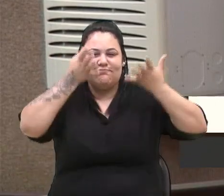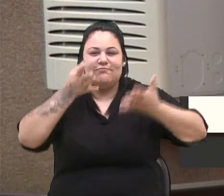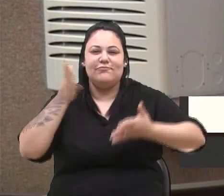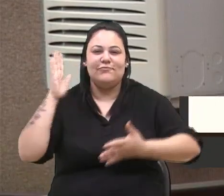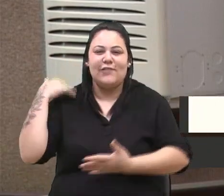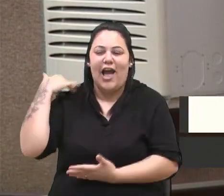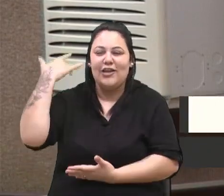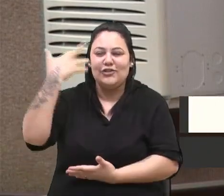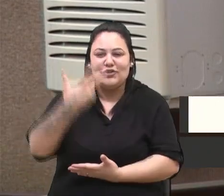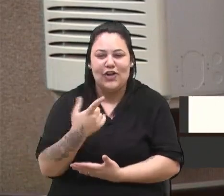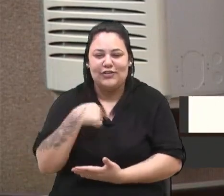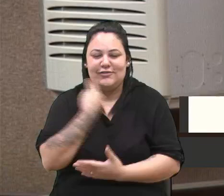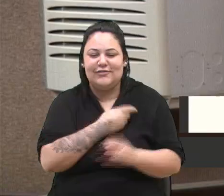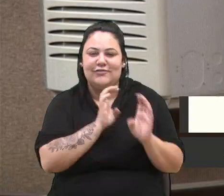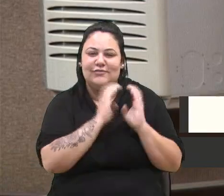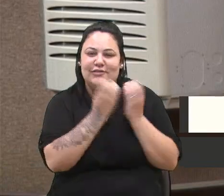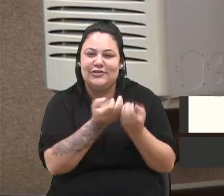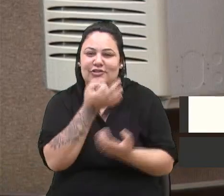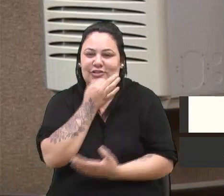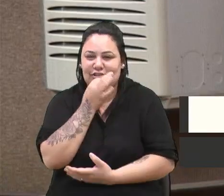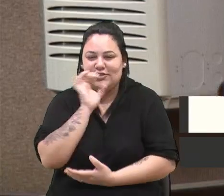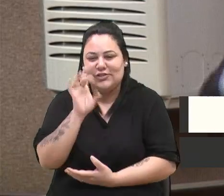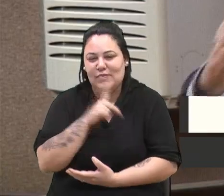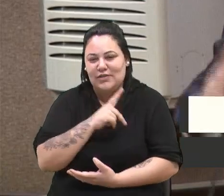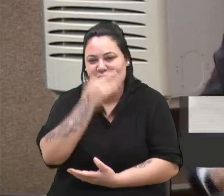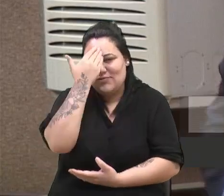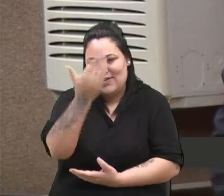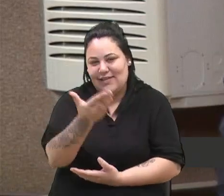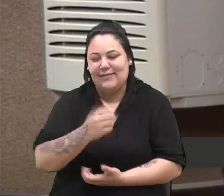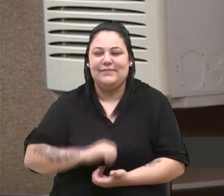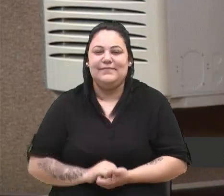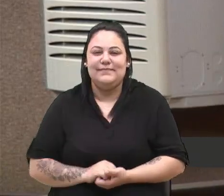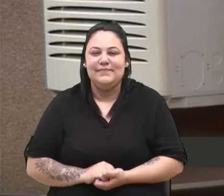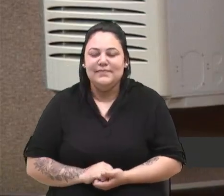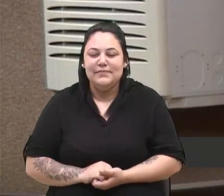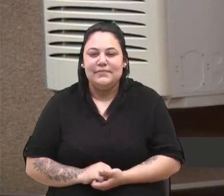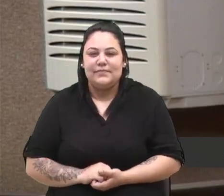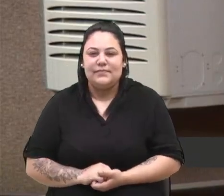da nossa comunidade caxiense. Era isso, presidente. Obrigado. Obrigado, Alberto.